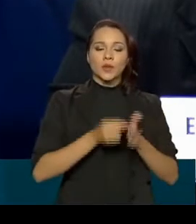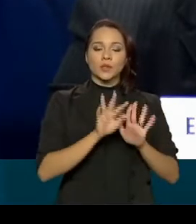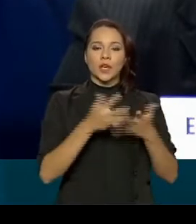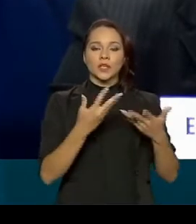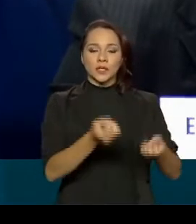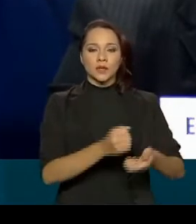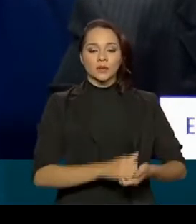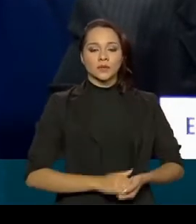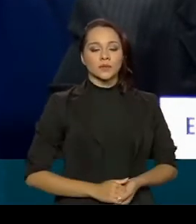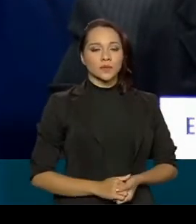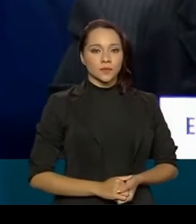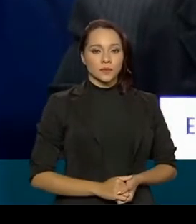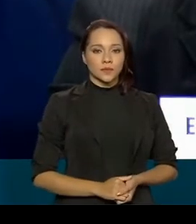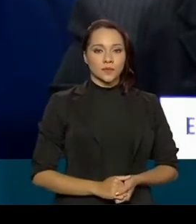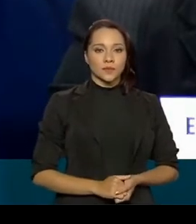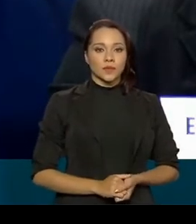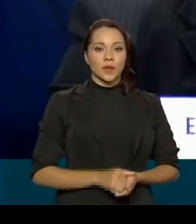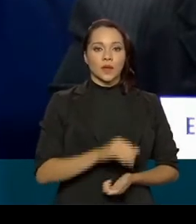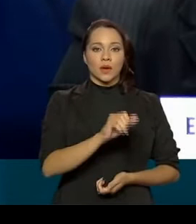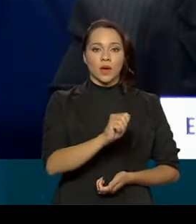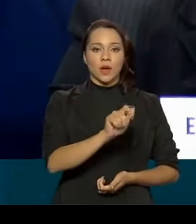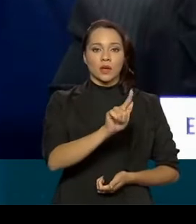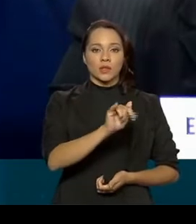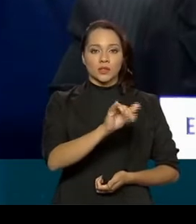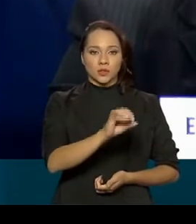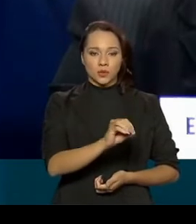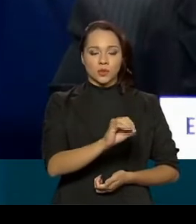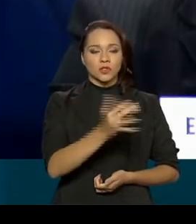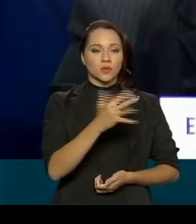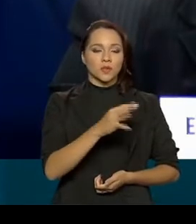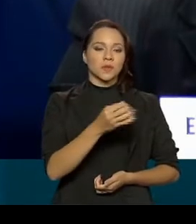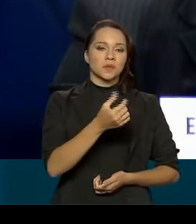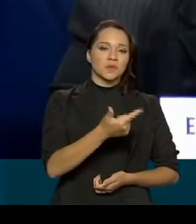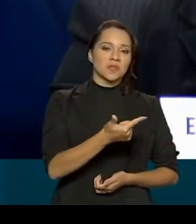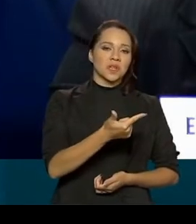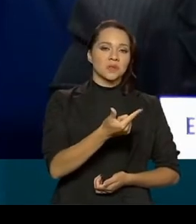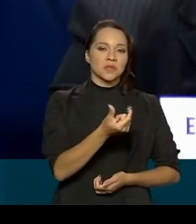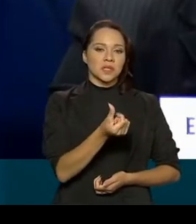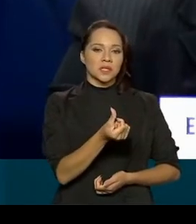assumidos. E o ágio, um ágio de